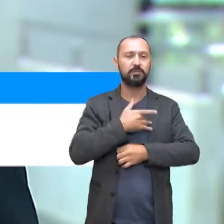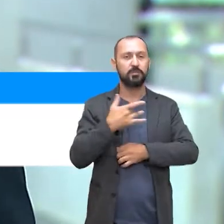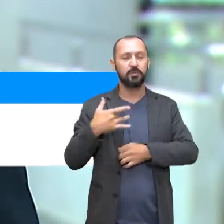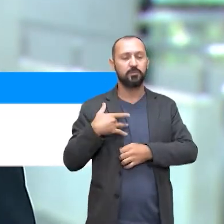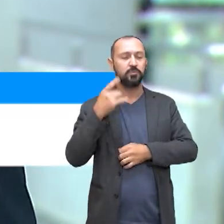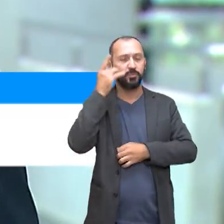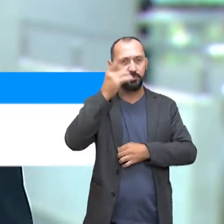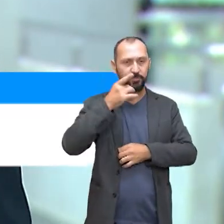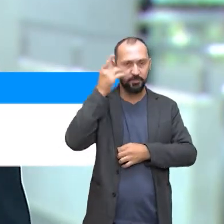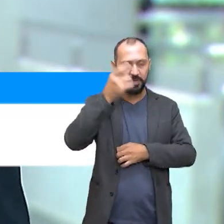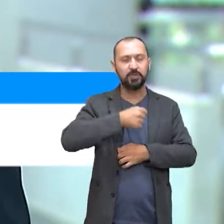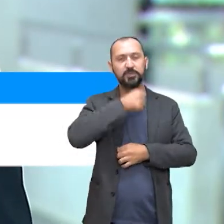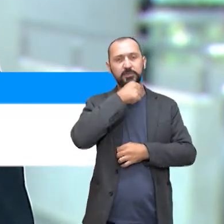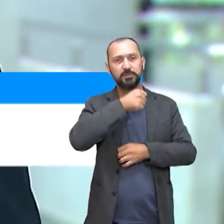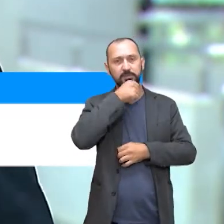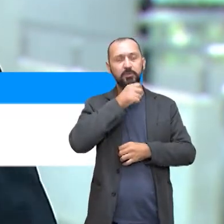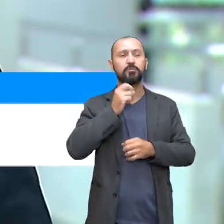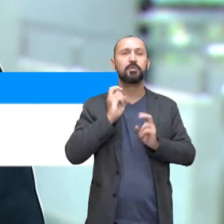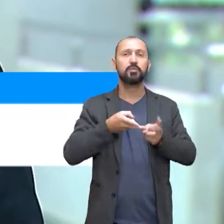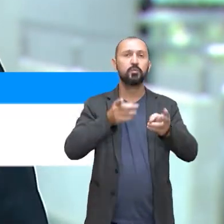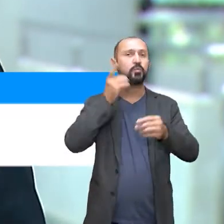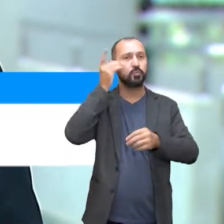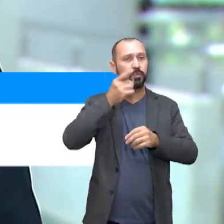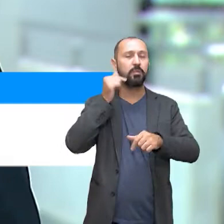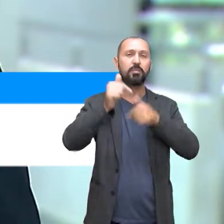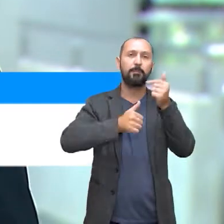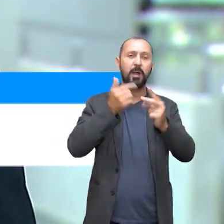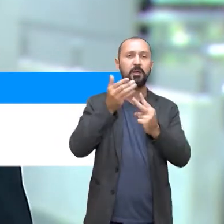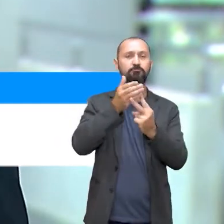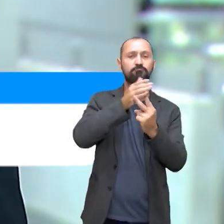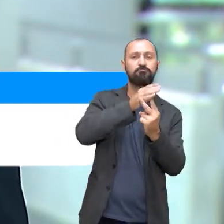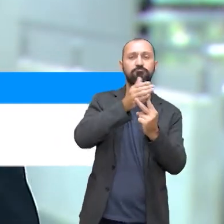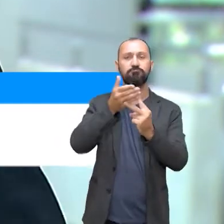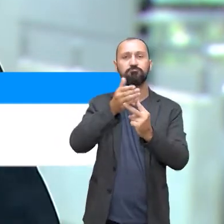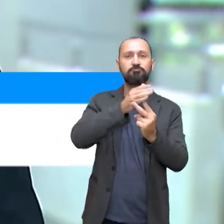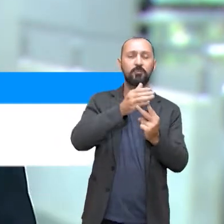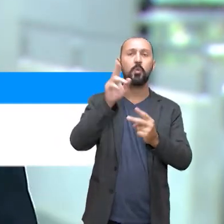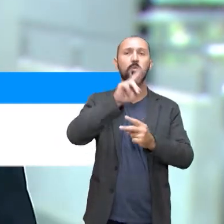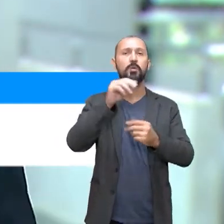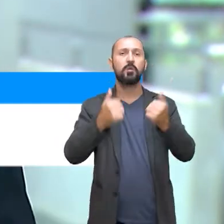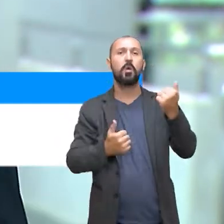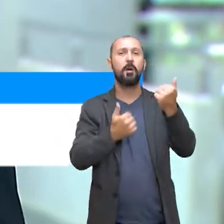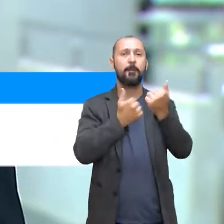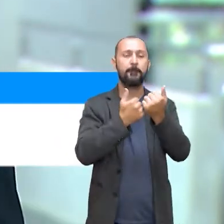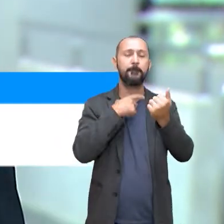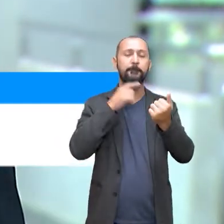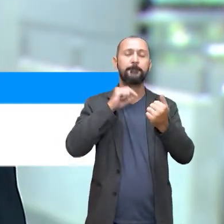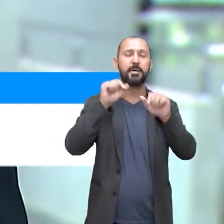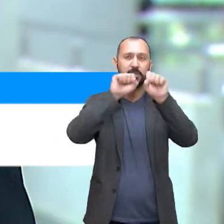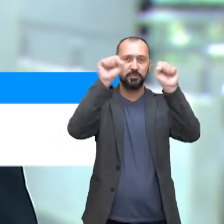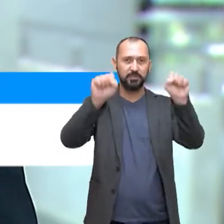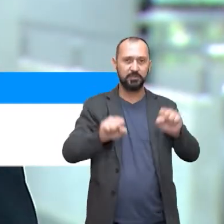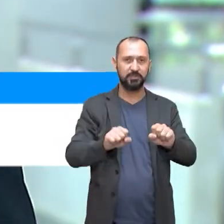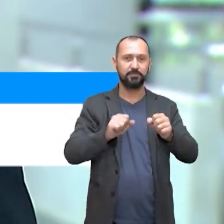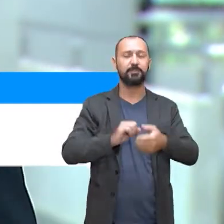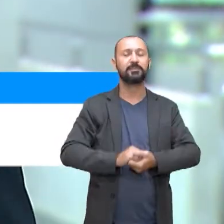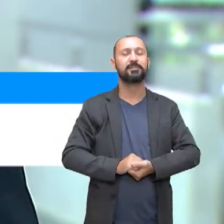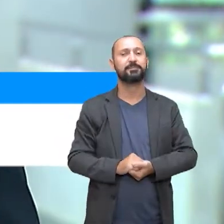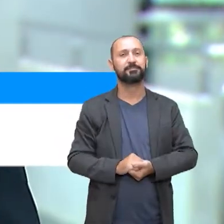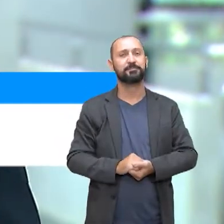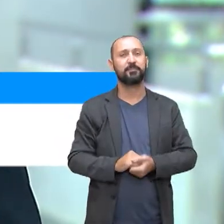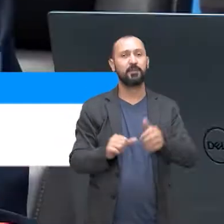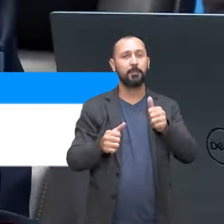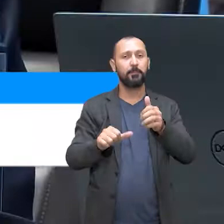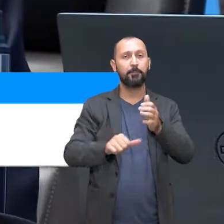proteger a saúde dos deputados idosos, os parlamentares continuam atuando de forma híbrida, com o apoio das plataformas